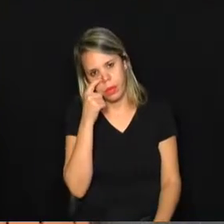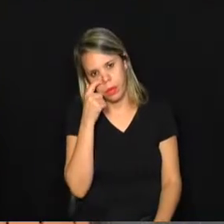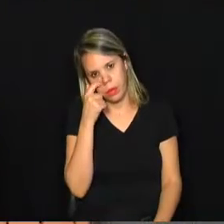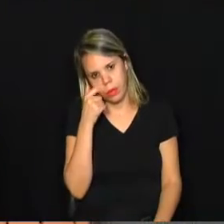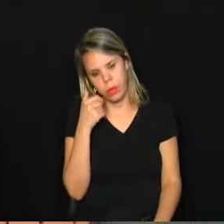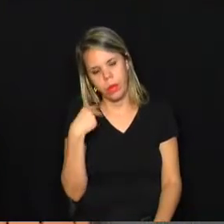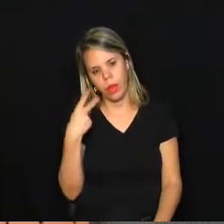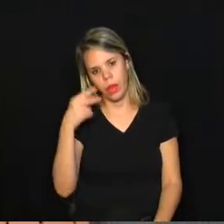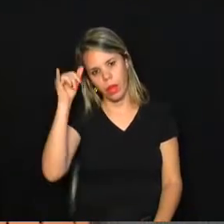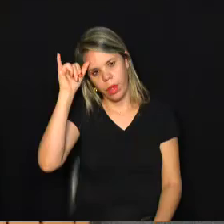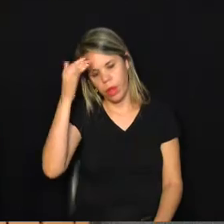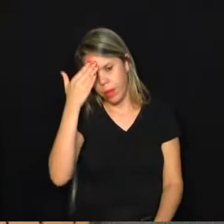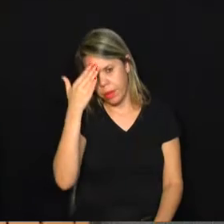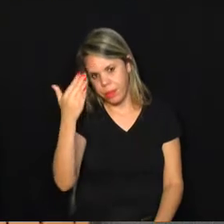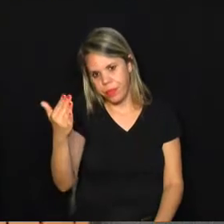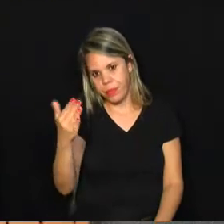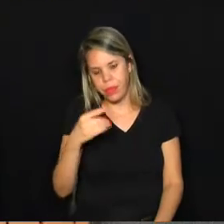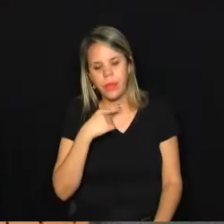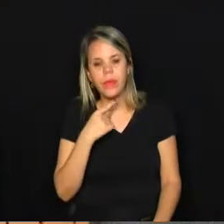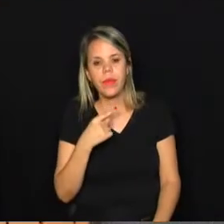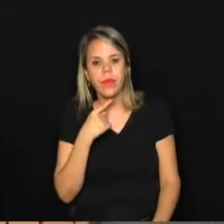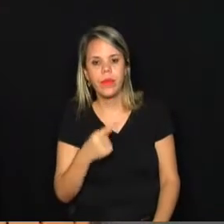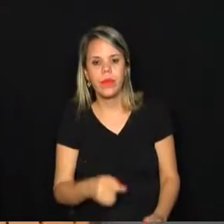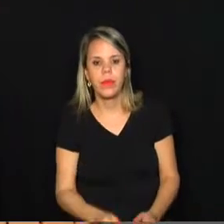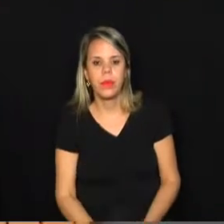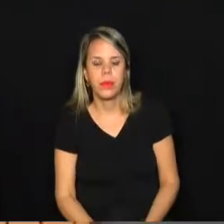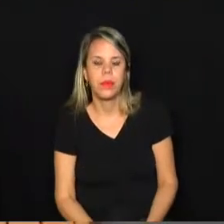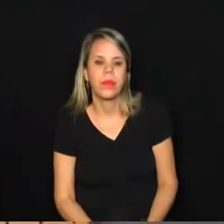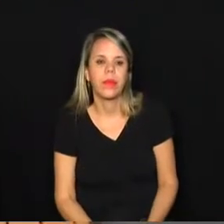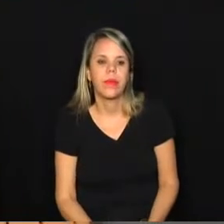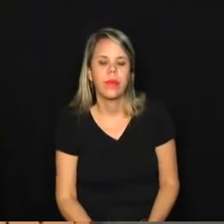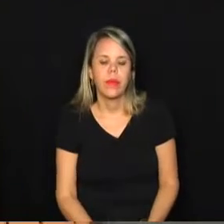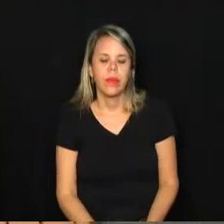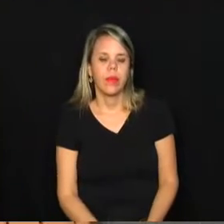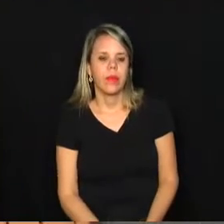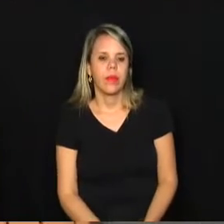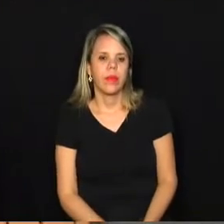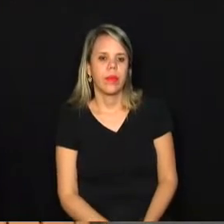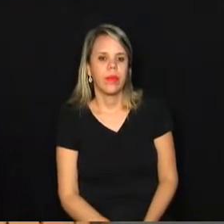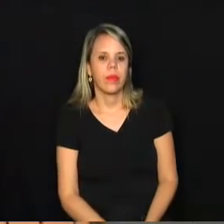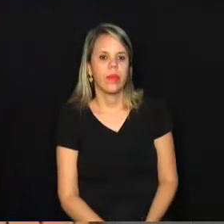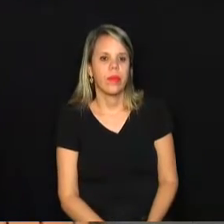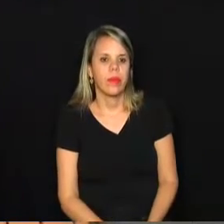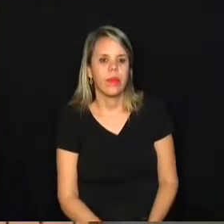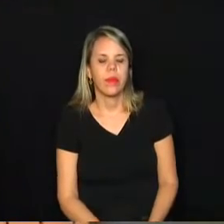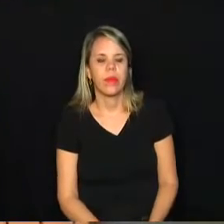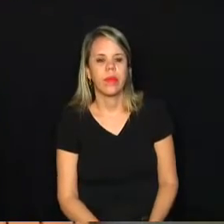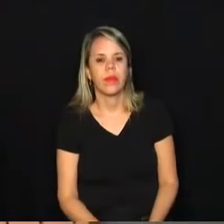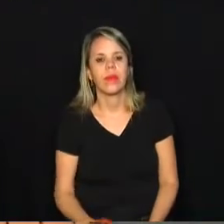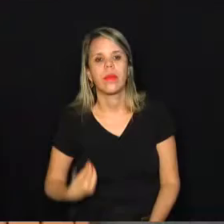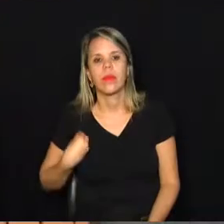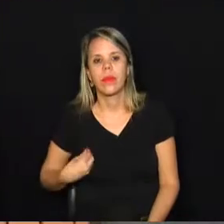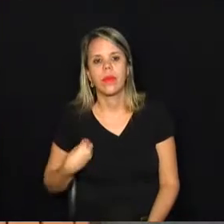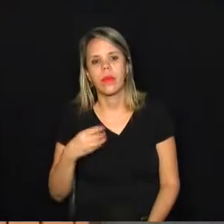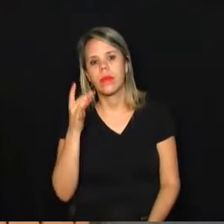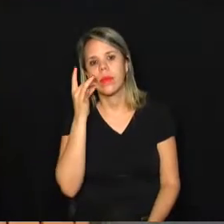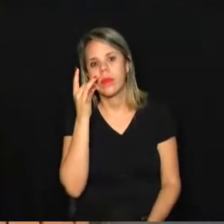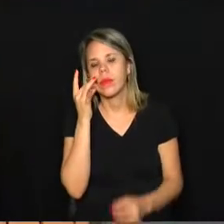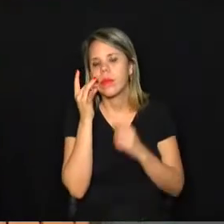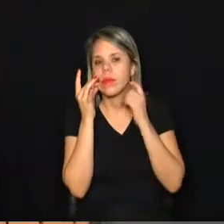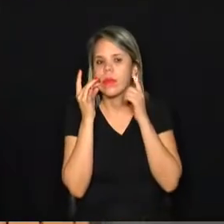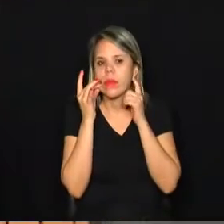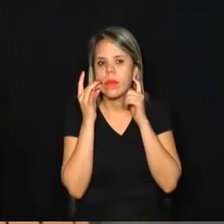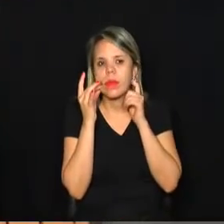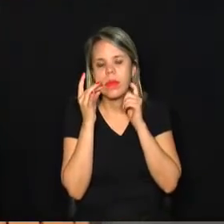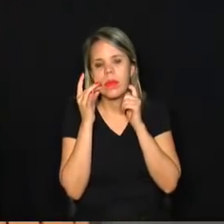Vereador Paulo Búfalo, muito obrigado aí pela sua participação, pela sua intervenção. Nós estamos aqui com a presença aqui do